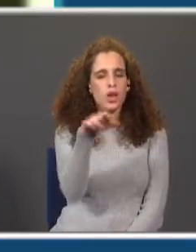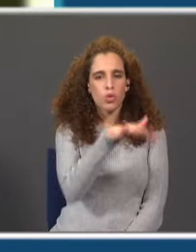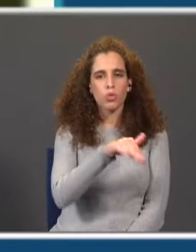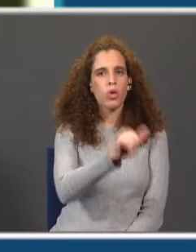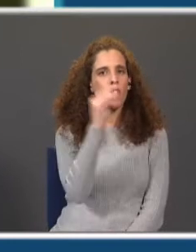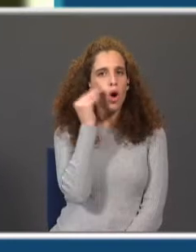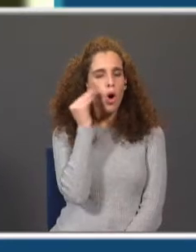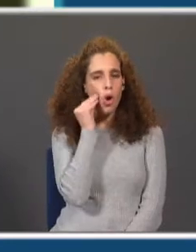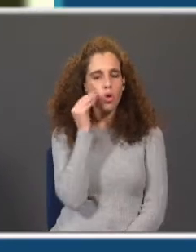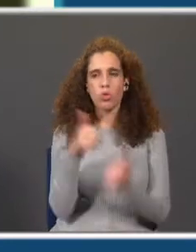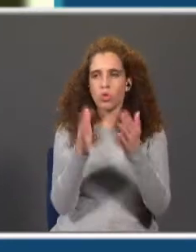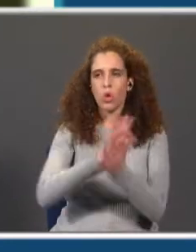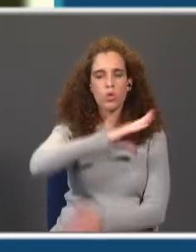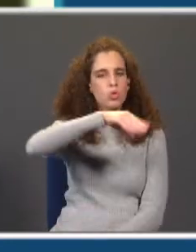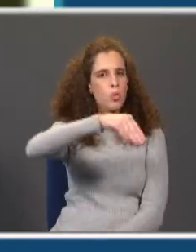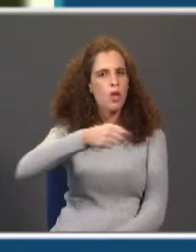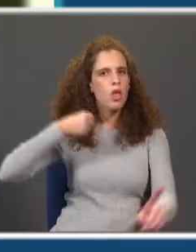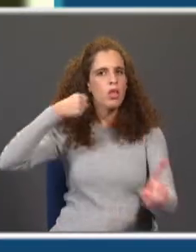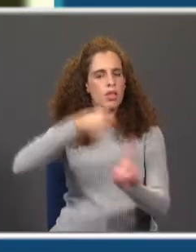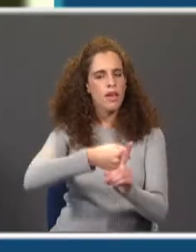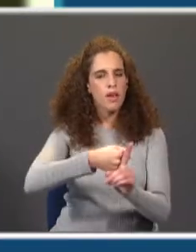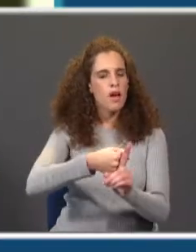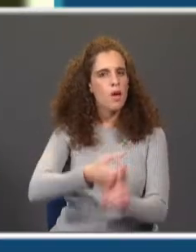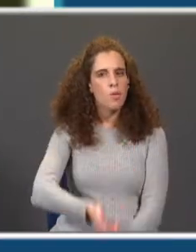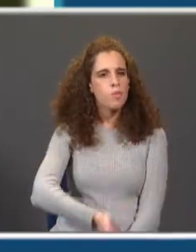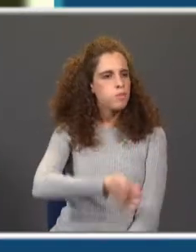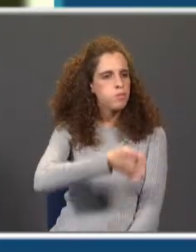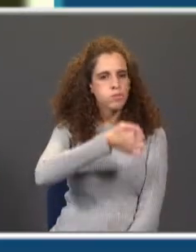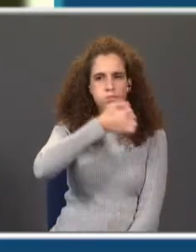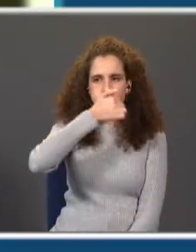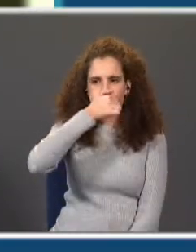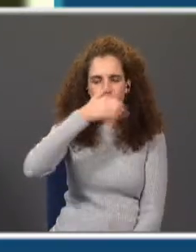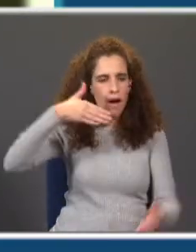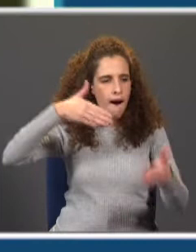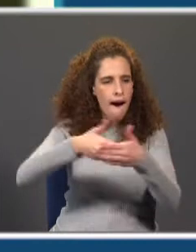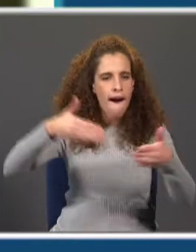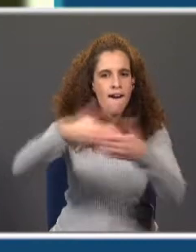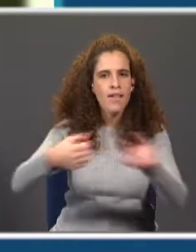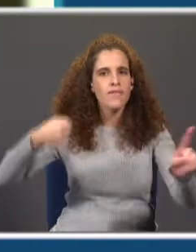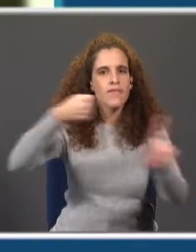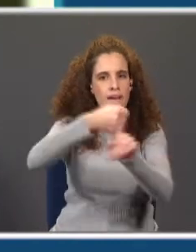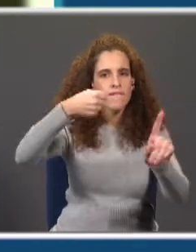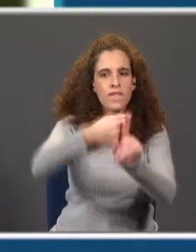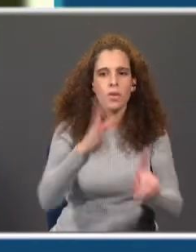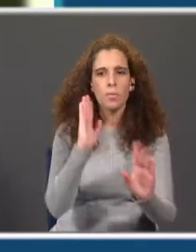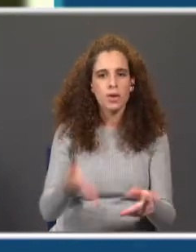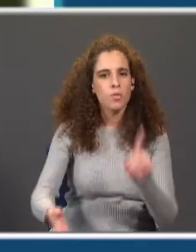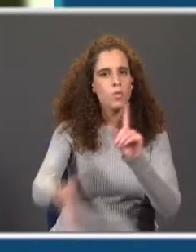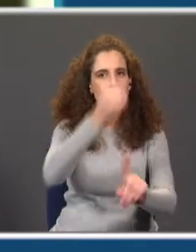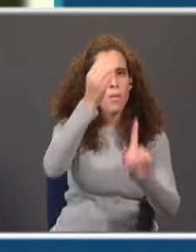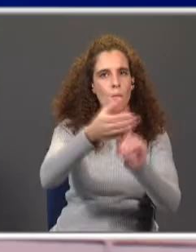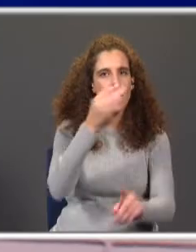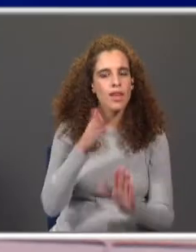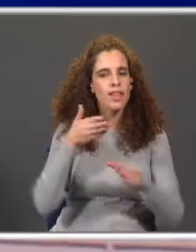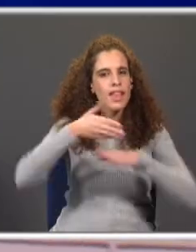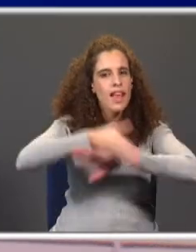É todo o seu mundo desafiante, cheio de obstáculos, de desafios que ele tem de ultrapassar. E ele usa a sua imaginação,